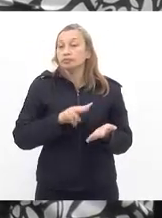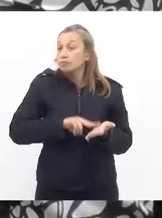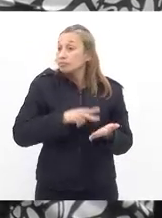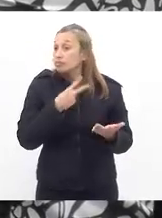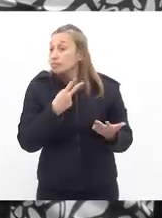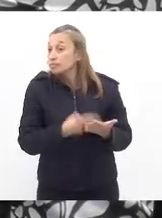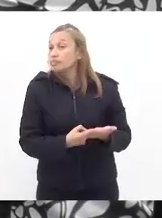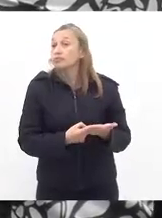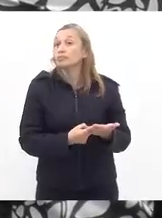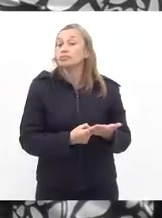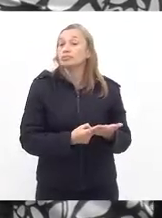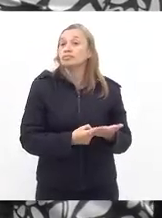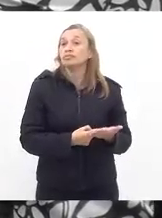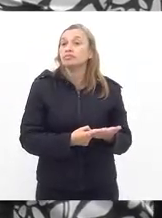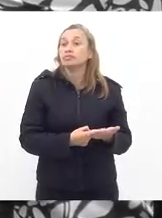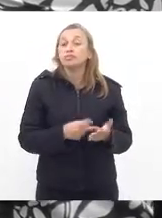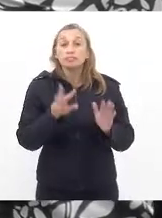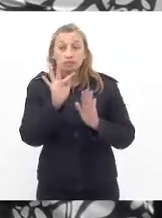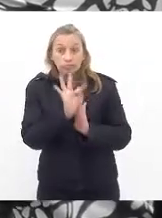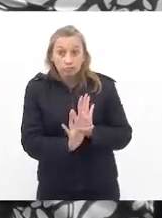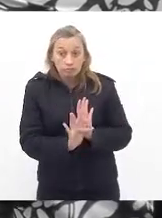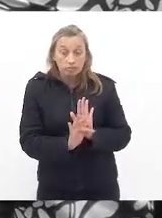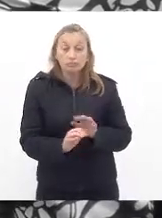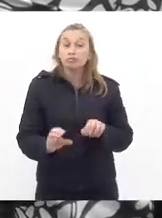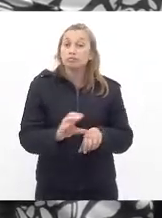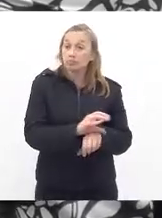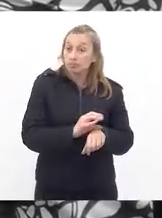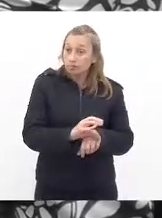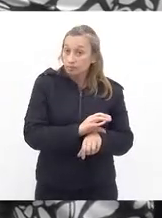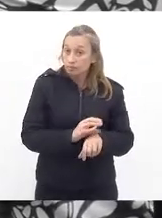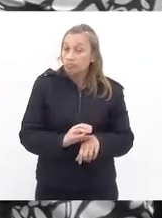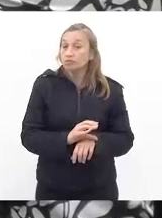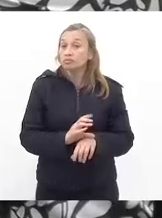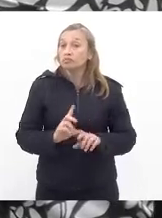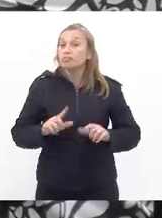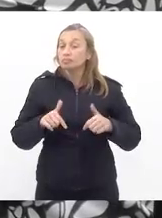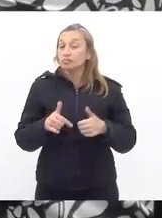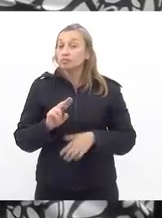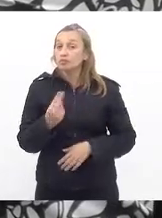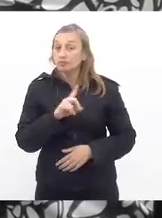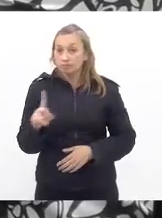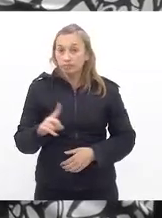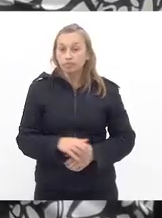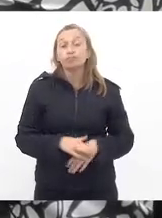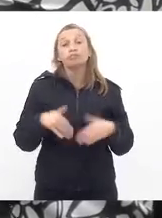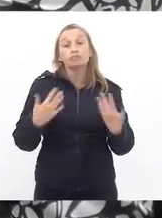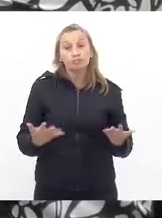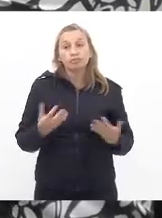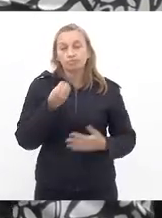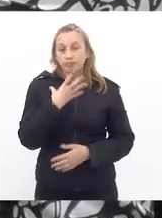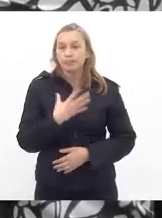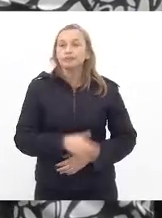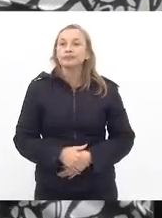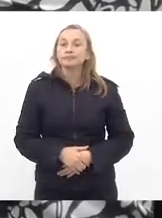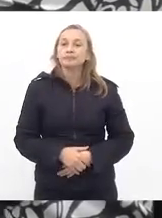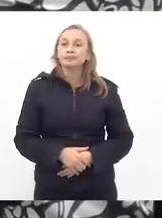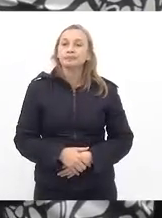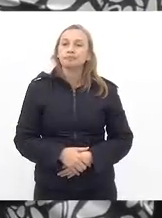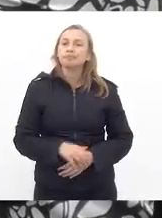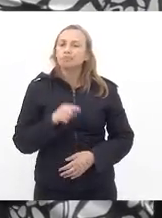interpreta na o texto constitucional a sua aplicabilidade ou não pois bem